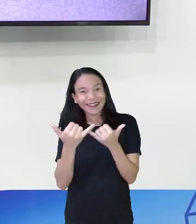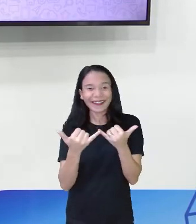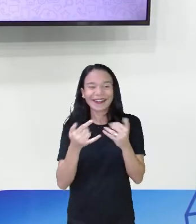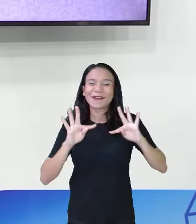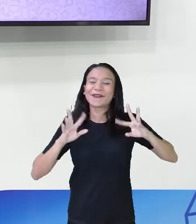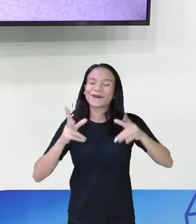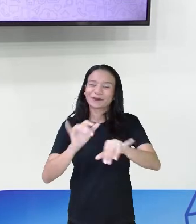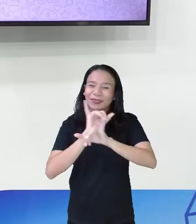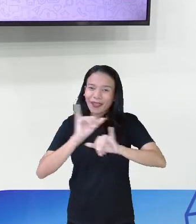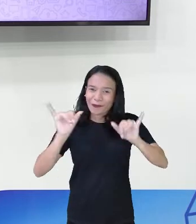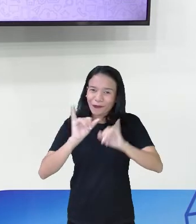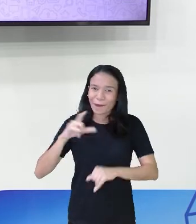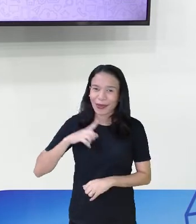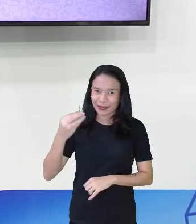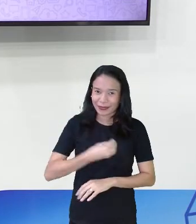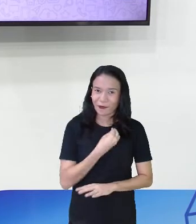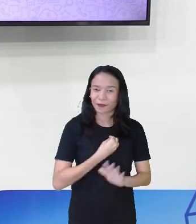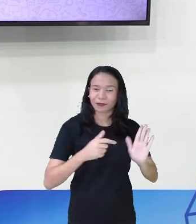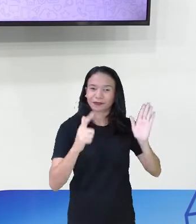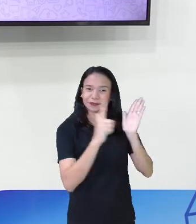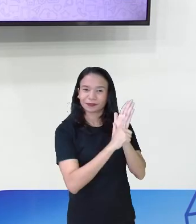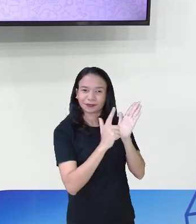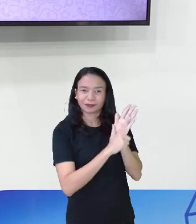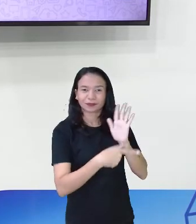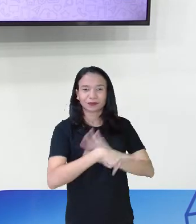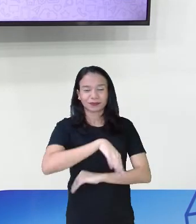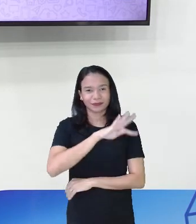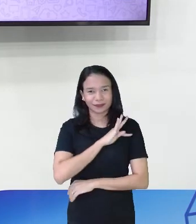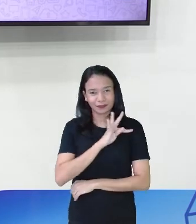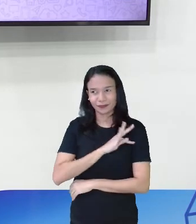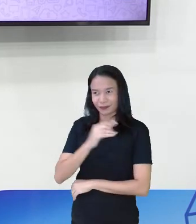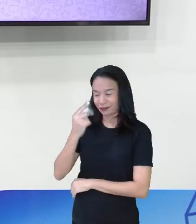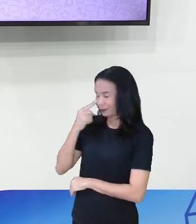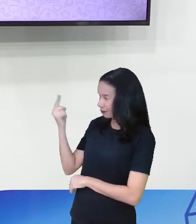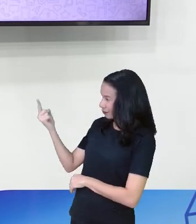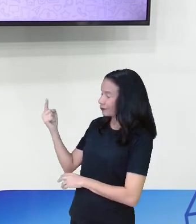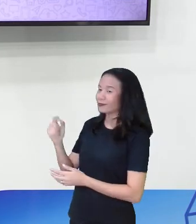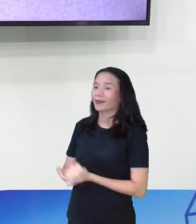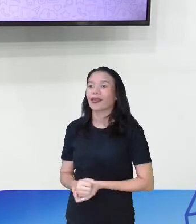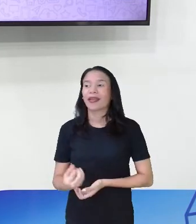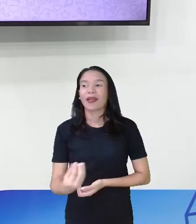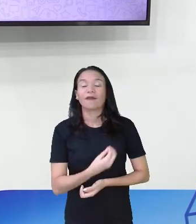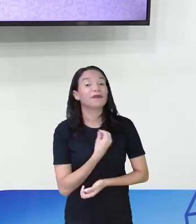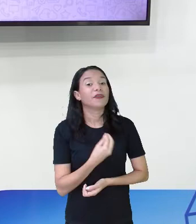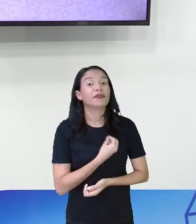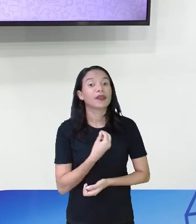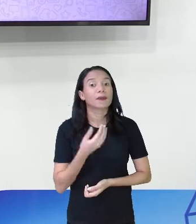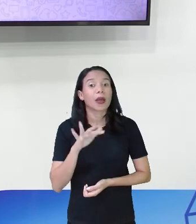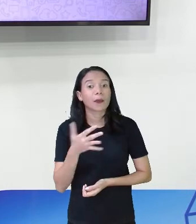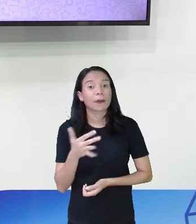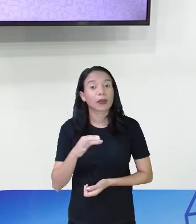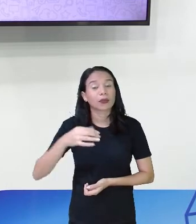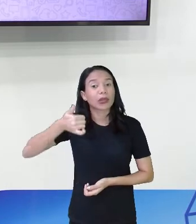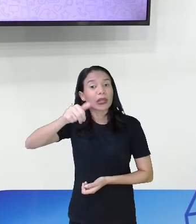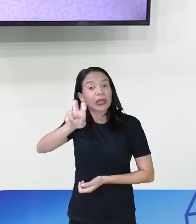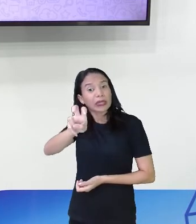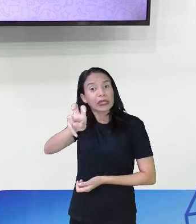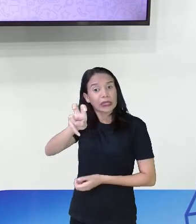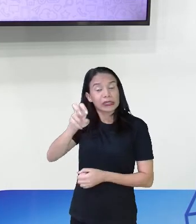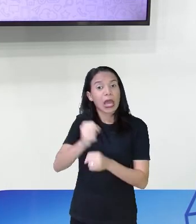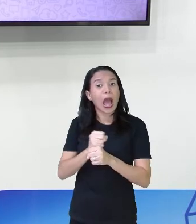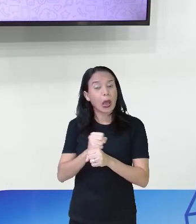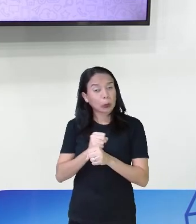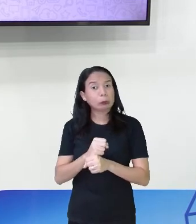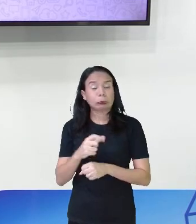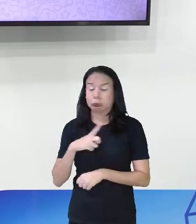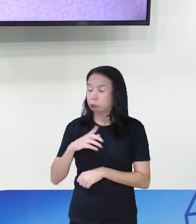as informações nós encontramos na ficha técnica. Aí, ele vive, olha que interessante, ele vive aproximadamente 15 anos, gente, é bastante